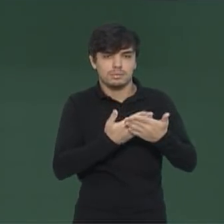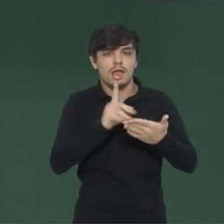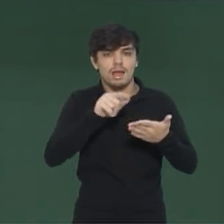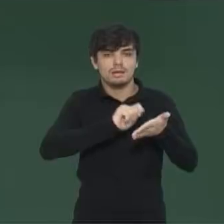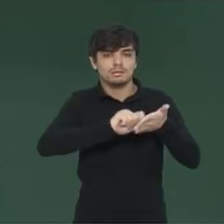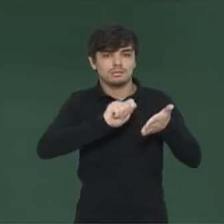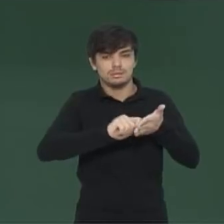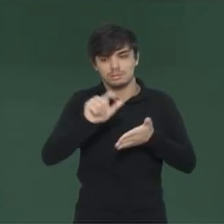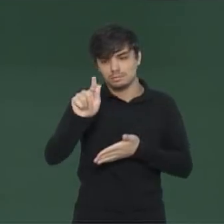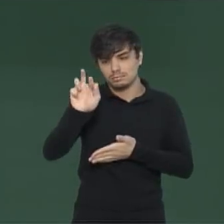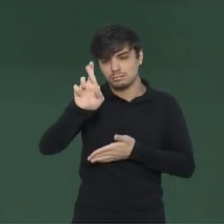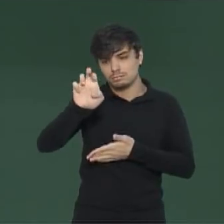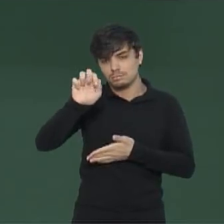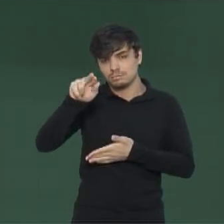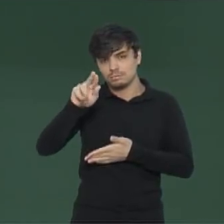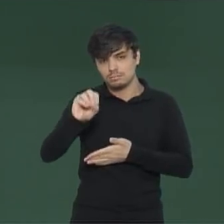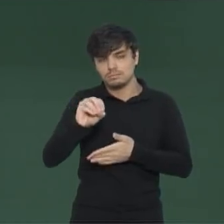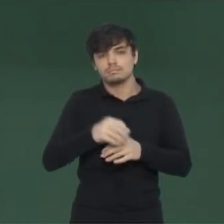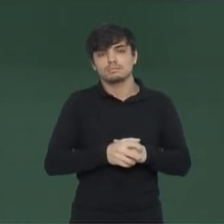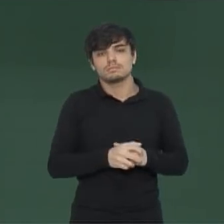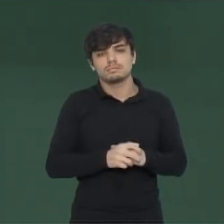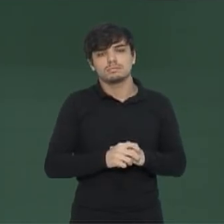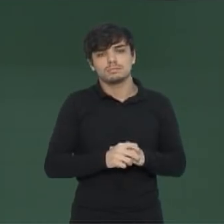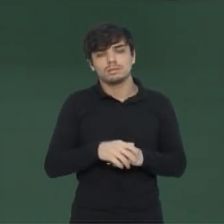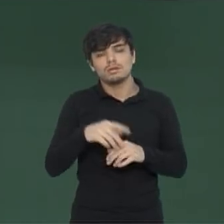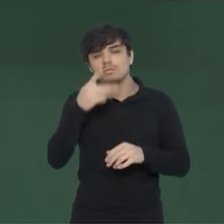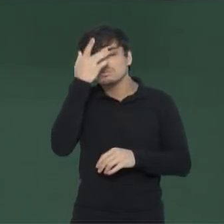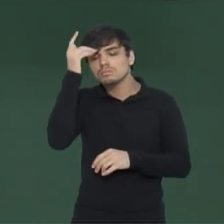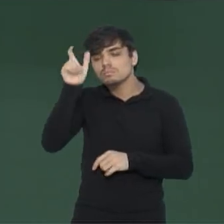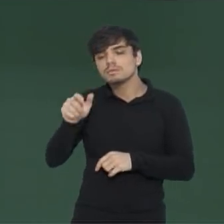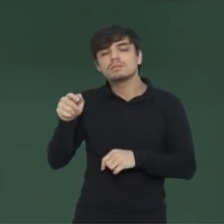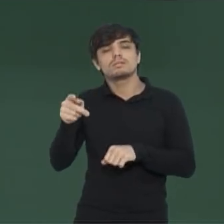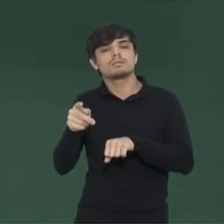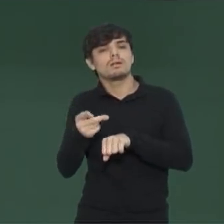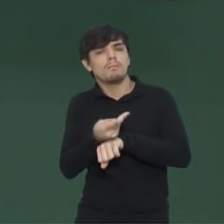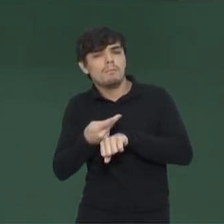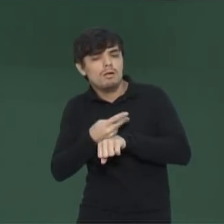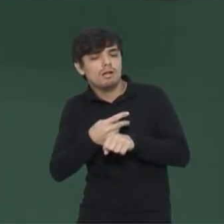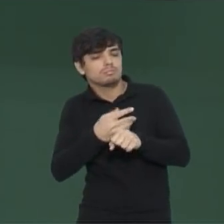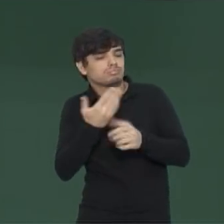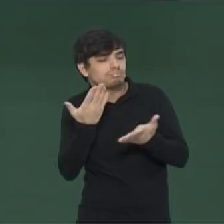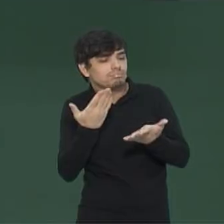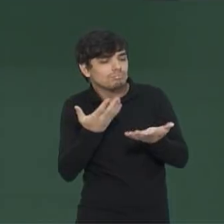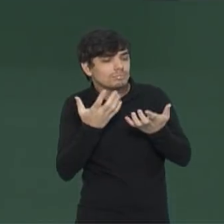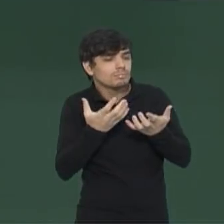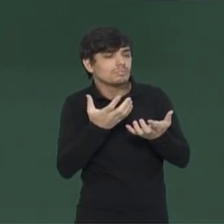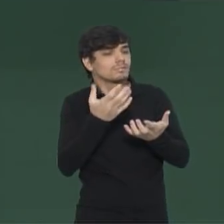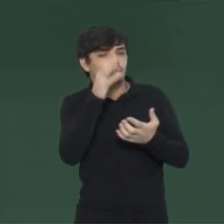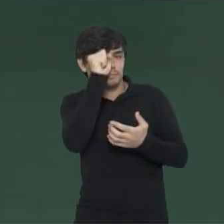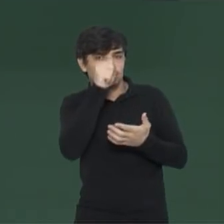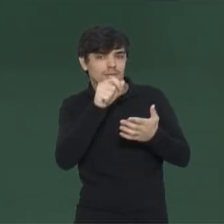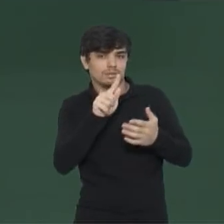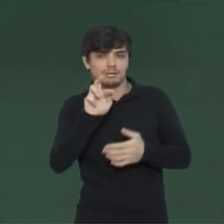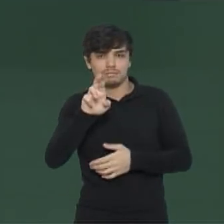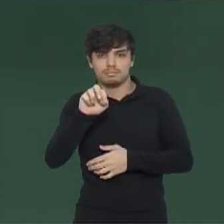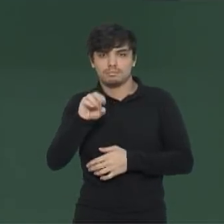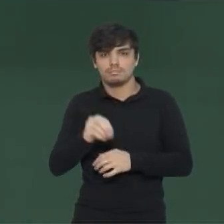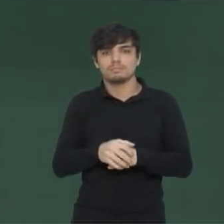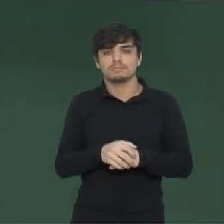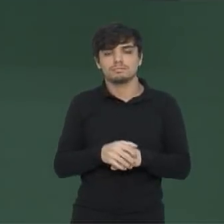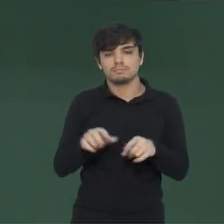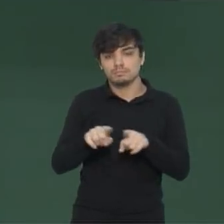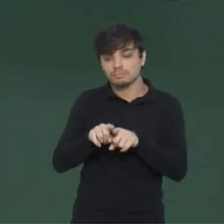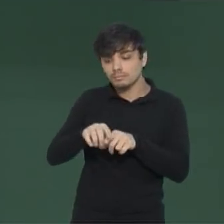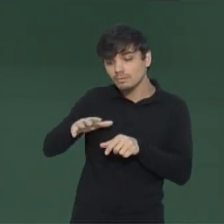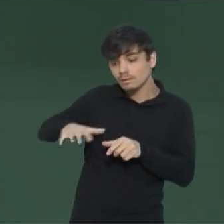em grego. Então, essas pessoas procuravam aprender o grego também. A expansão territorial romana e as